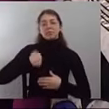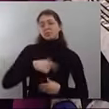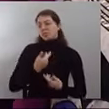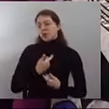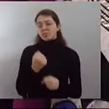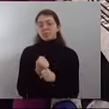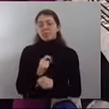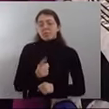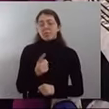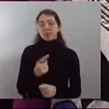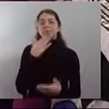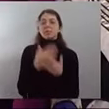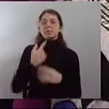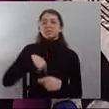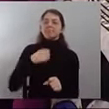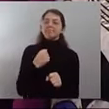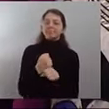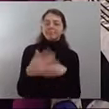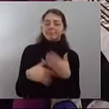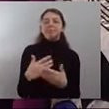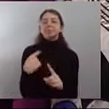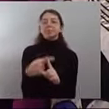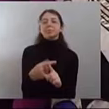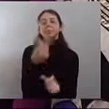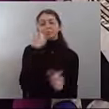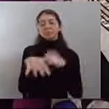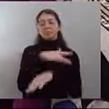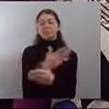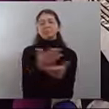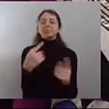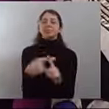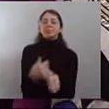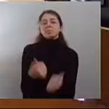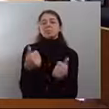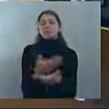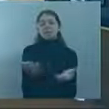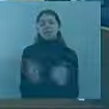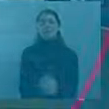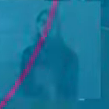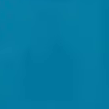contribuir o melhor que sabemos de forma positiva para a vida dos nossos concidadãos oeirenses. Muito obrigado.